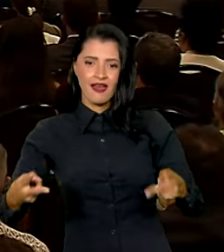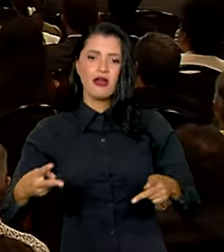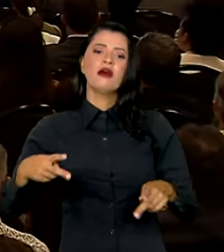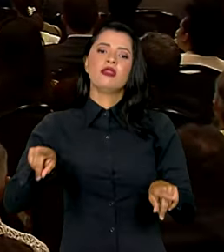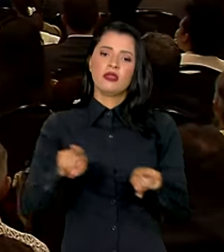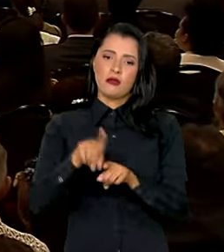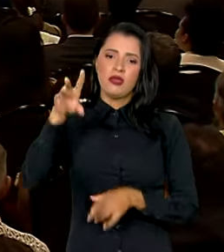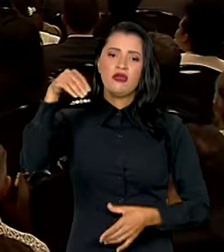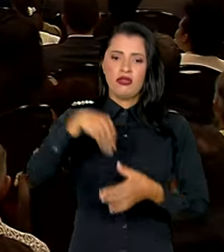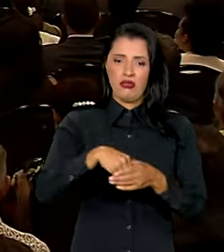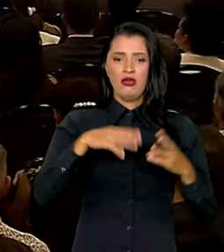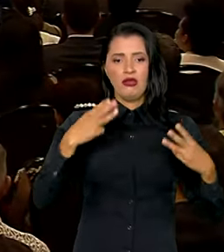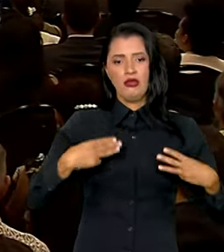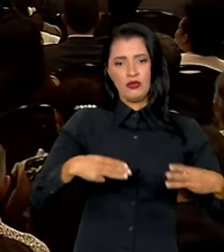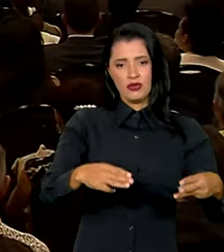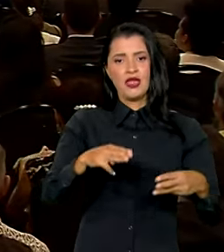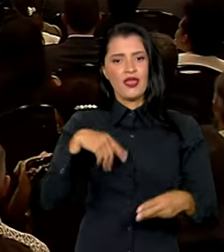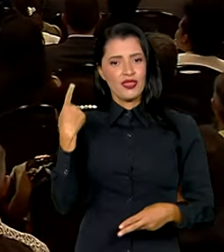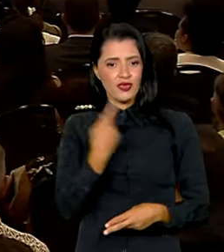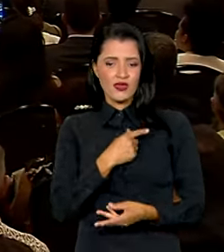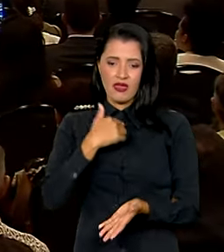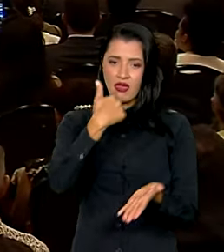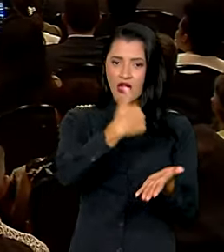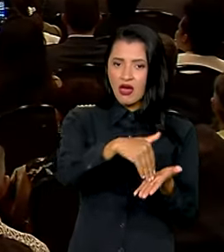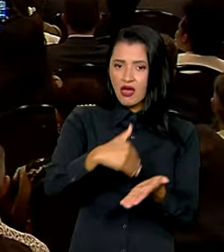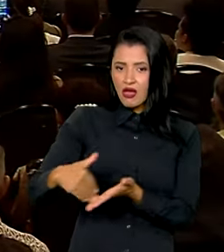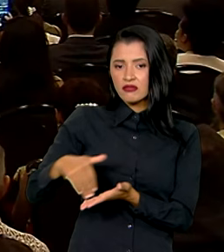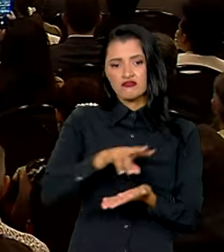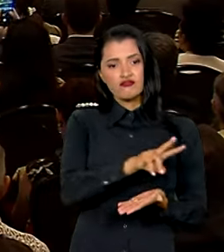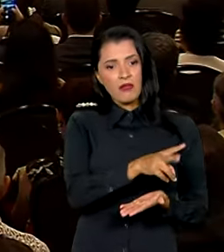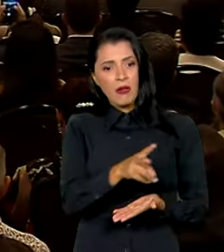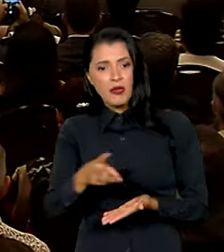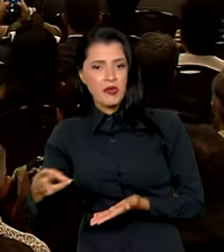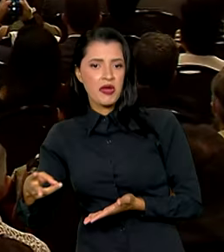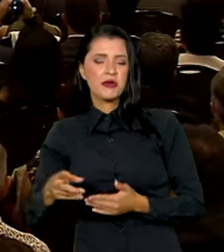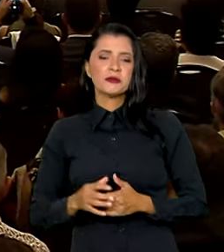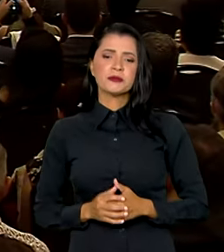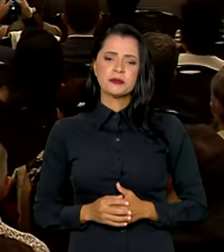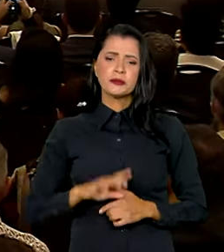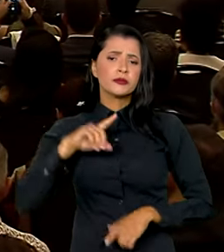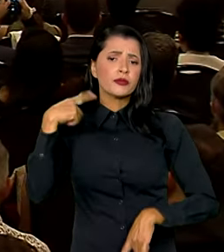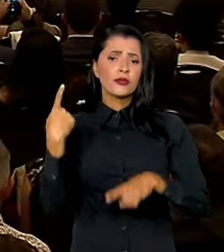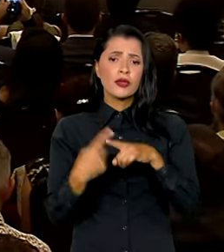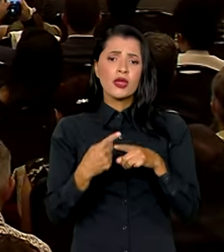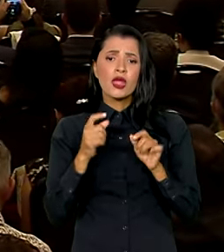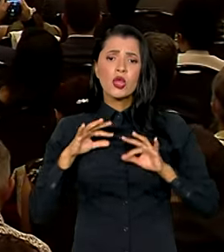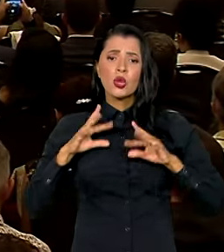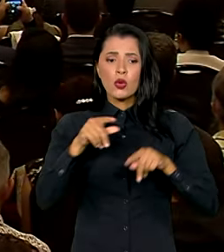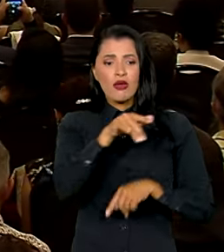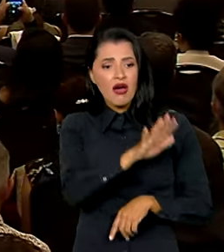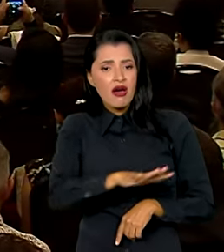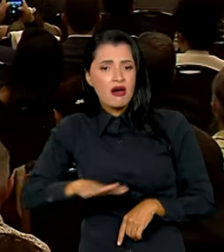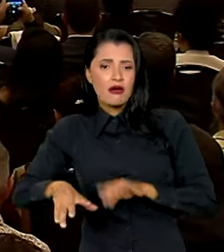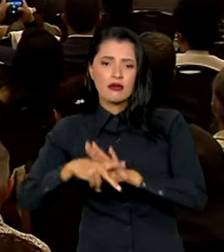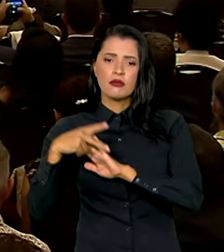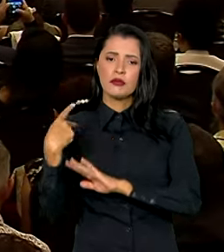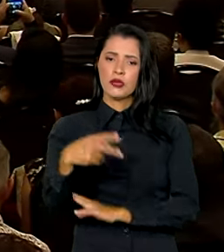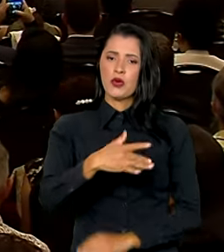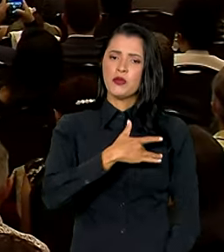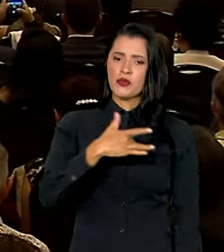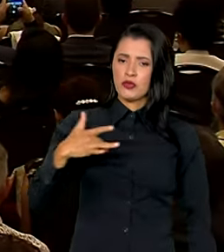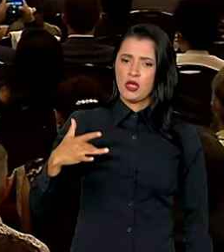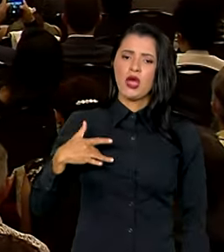do Ministério, em todas as nossas secretarias, porque todas as áreas da saúde